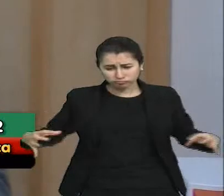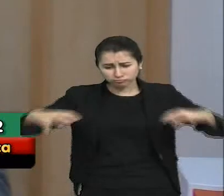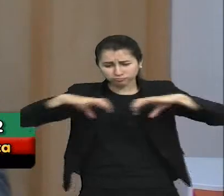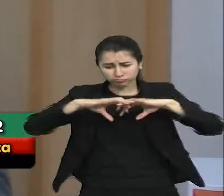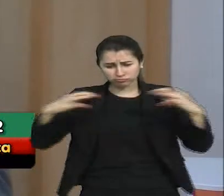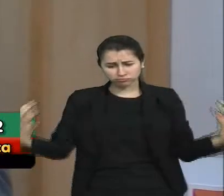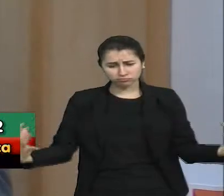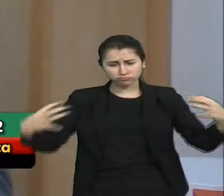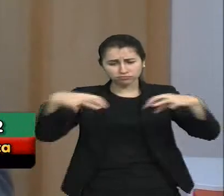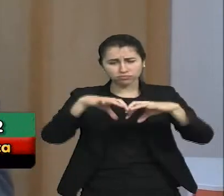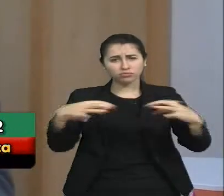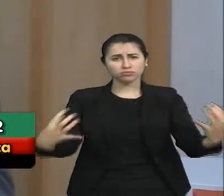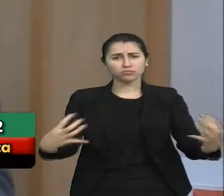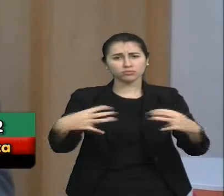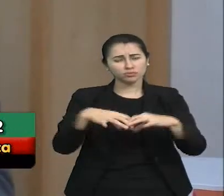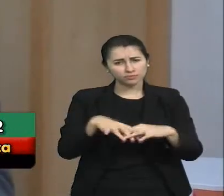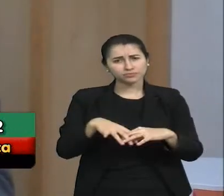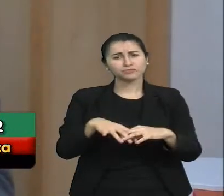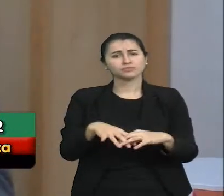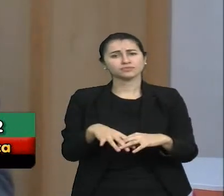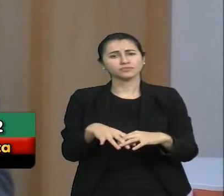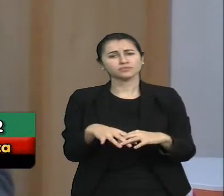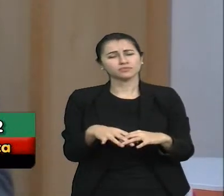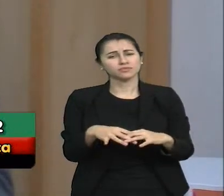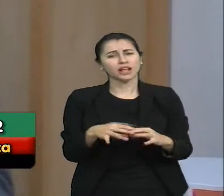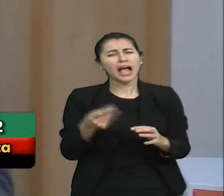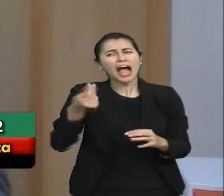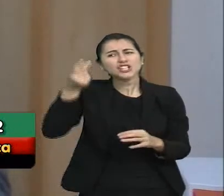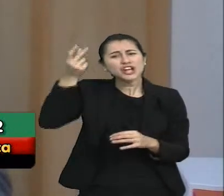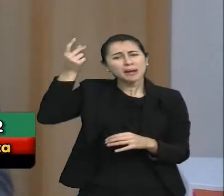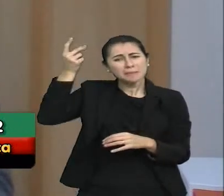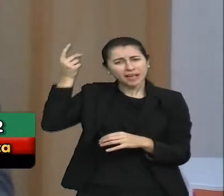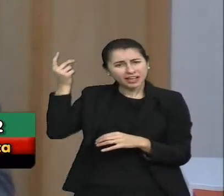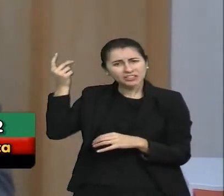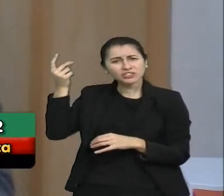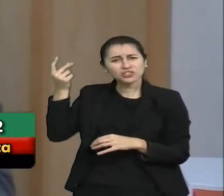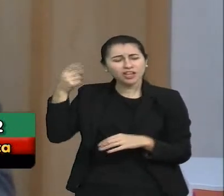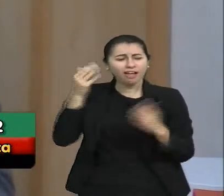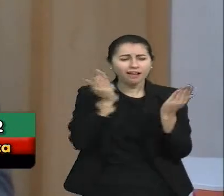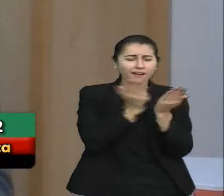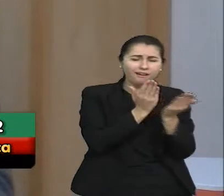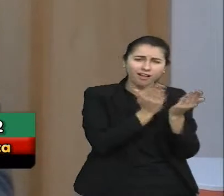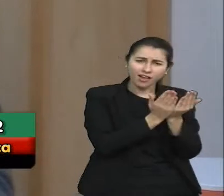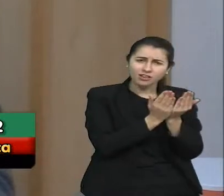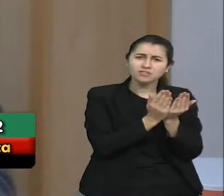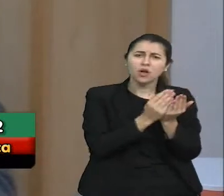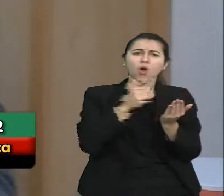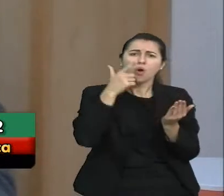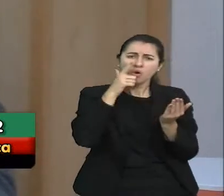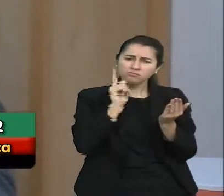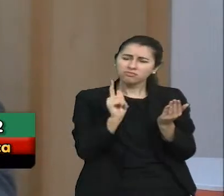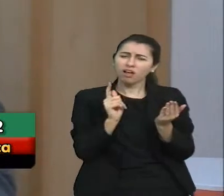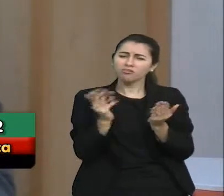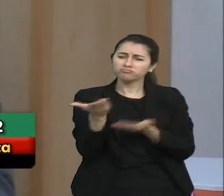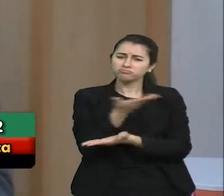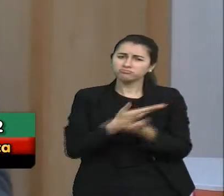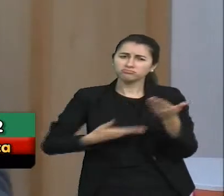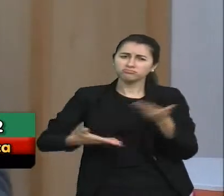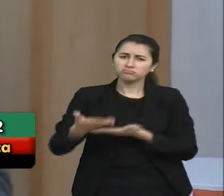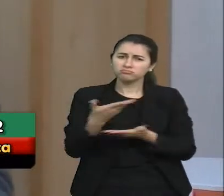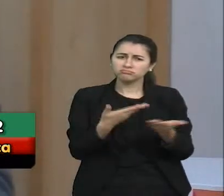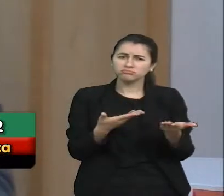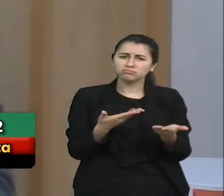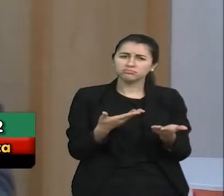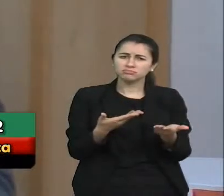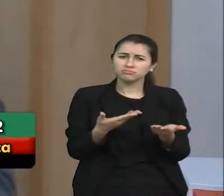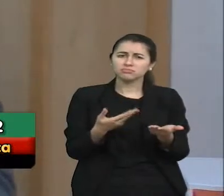via como, antigamente, um evangélico convivia muito bem com uma pessoa